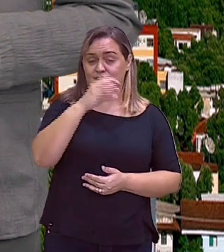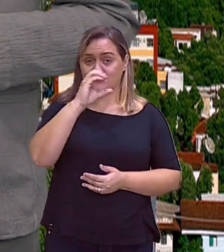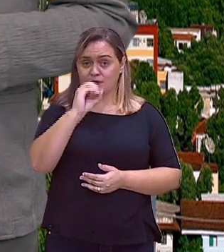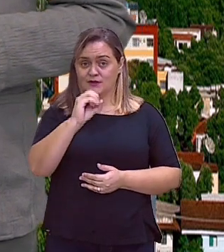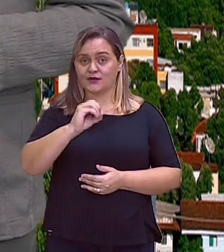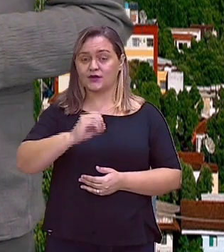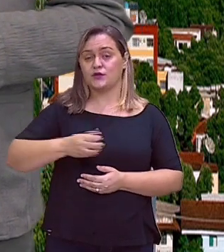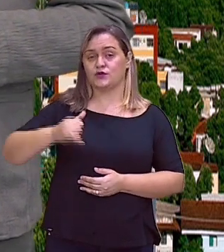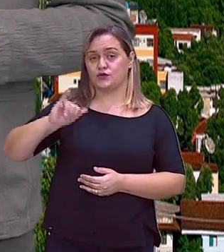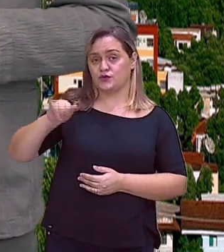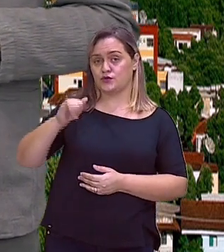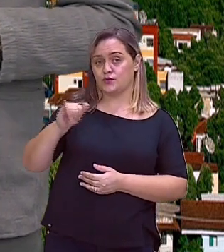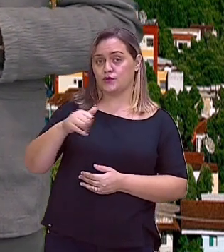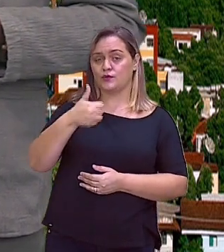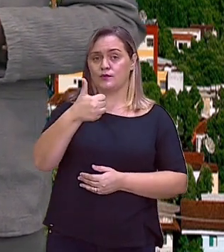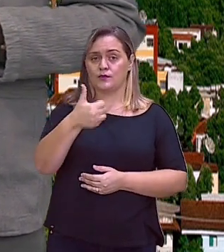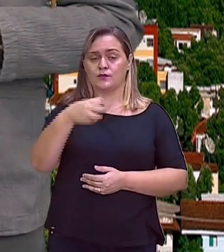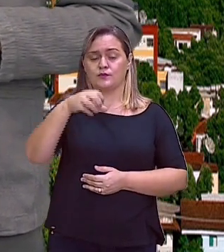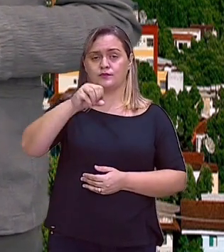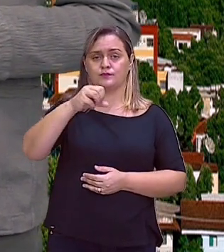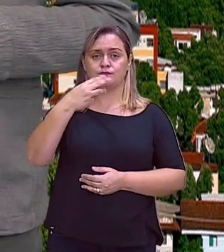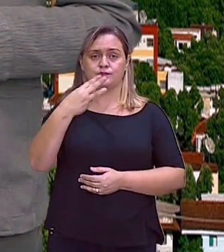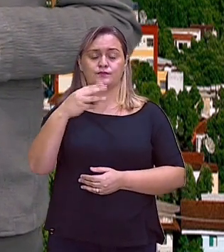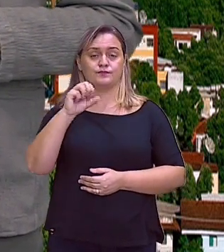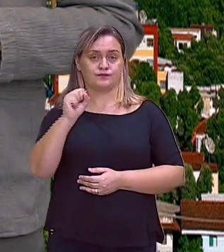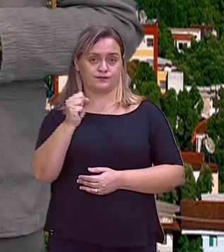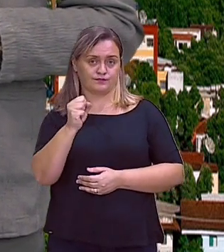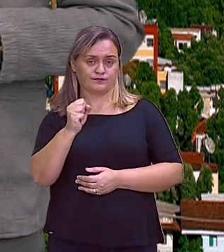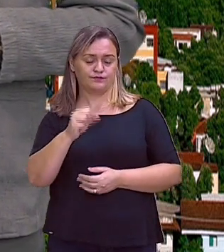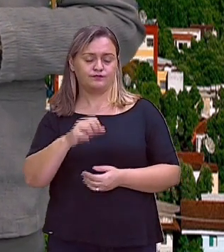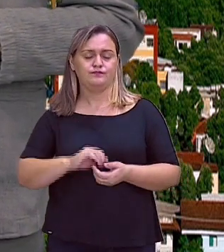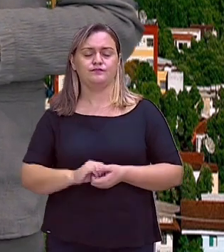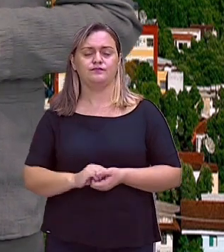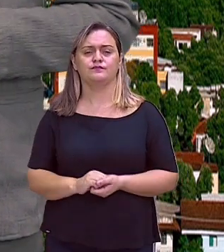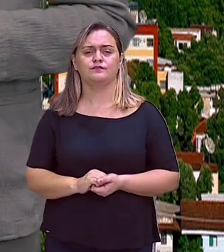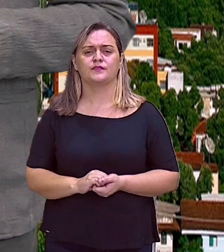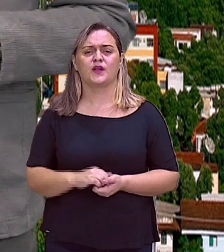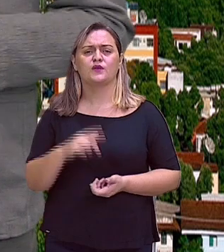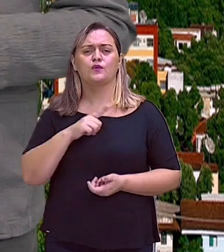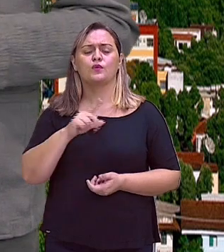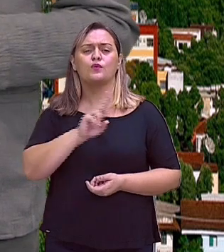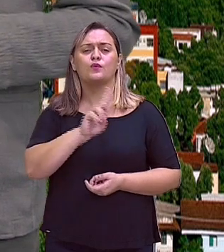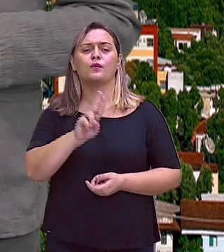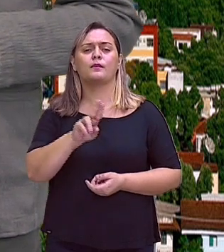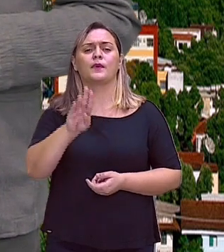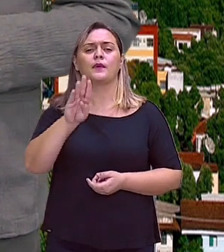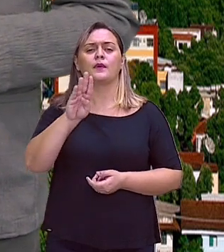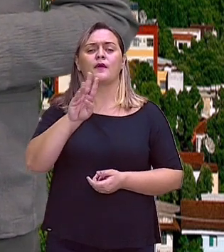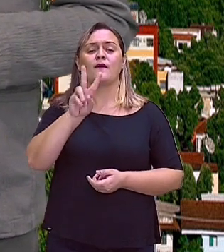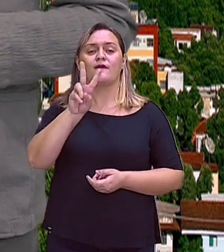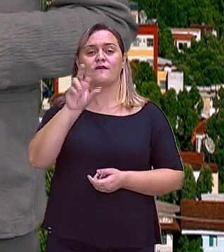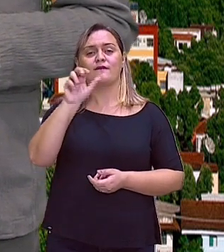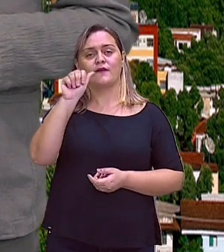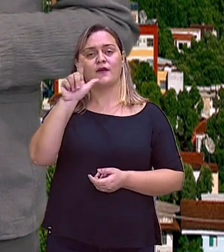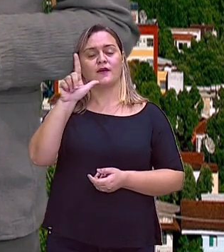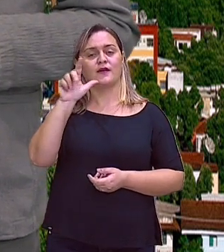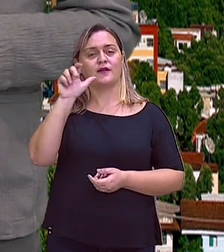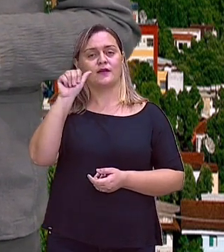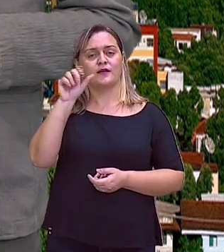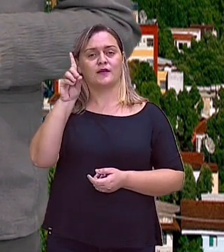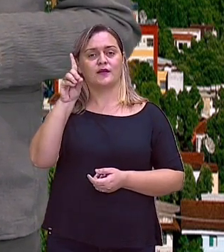município recebeu o nome do interventor nomeado por Getúlio Vargas Benedito Valadares em